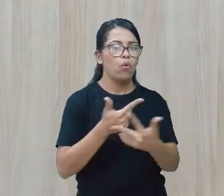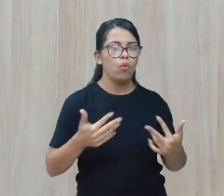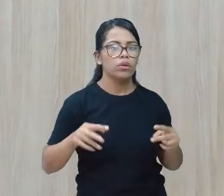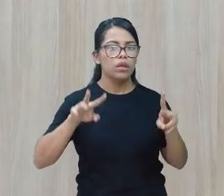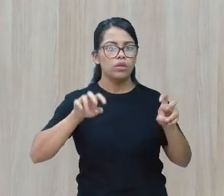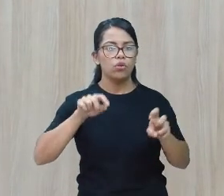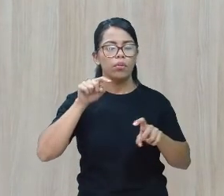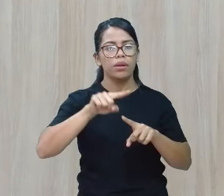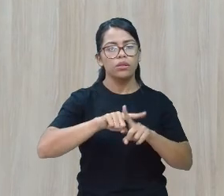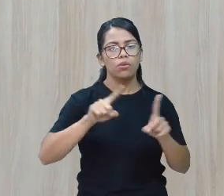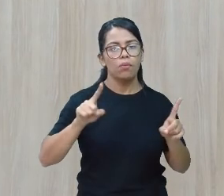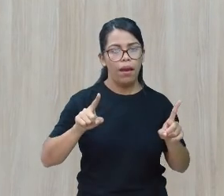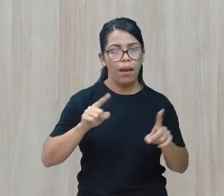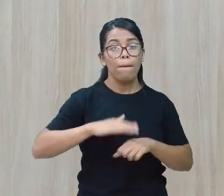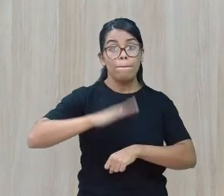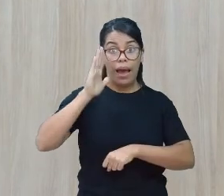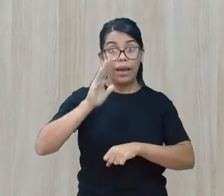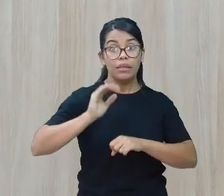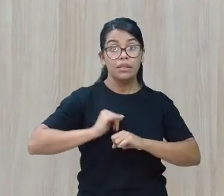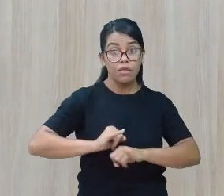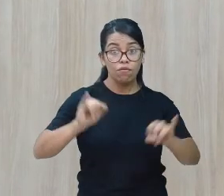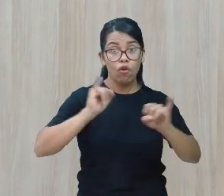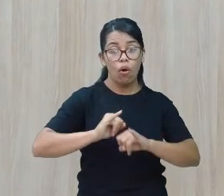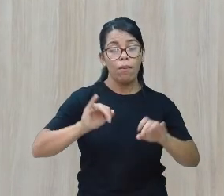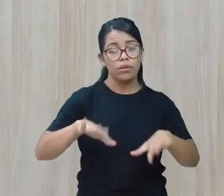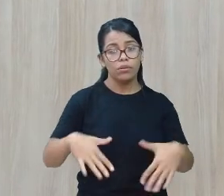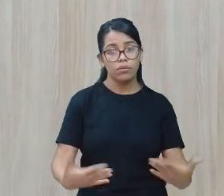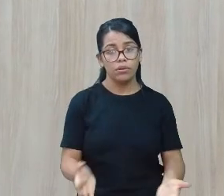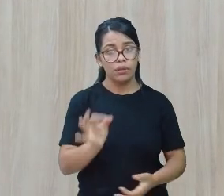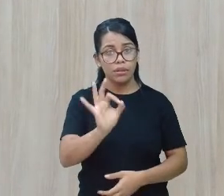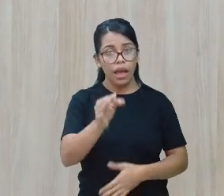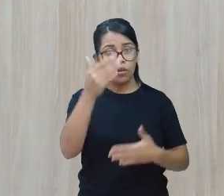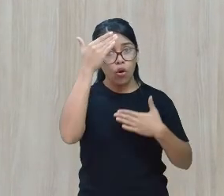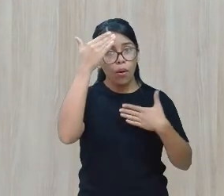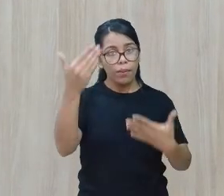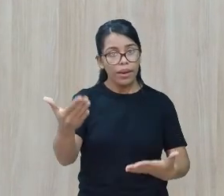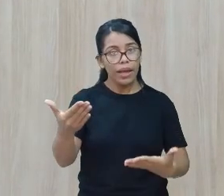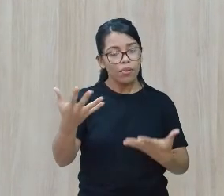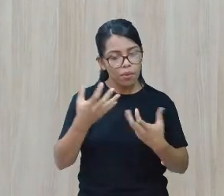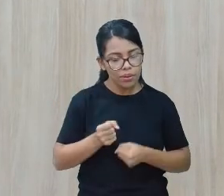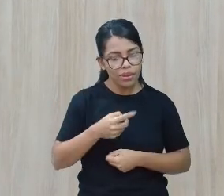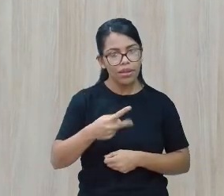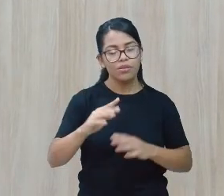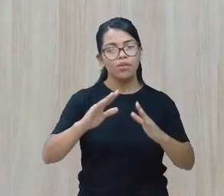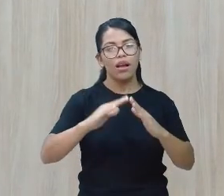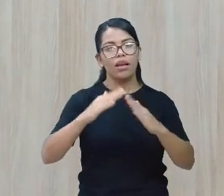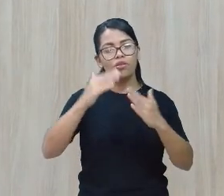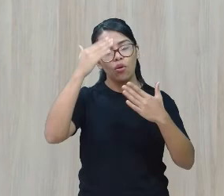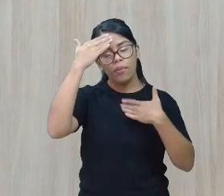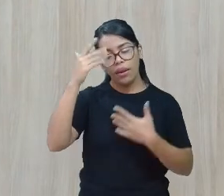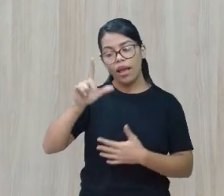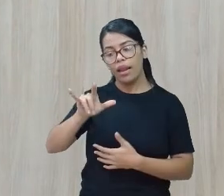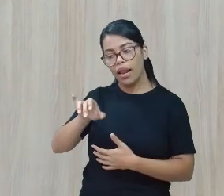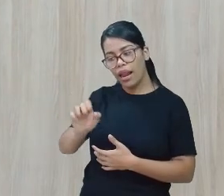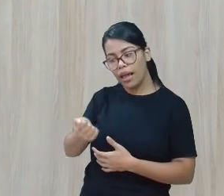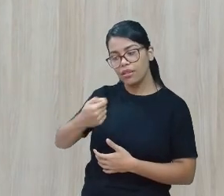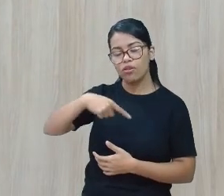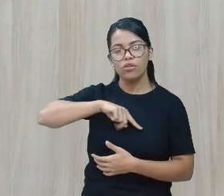isso, mais informações, tá certo? Então, muito obrigada a vocês por me receber, obrigada a Laisa por estar